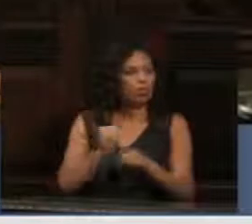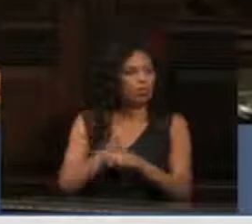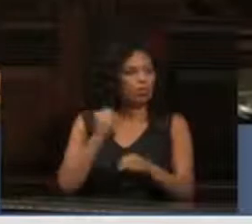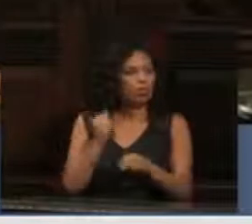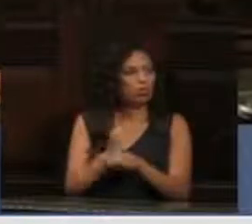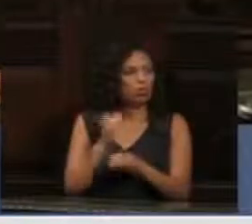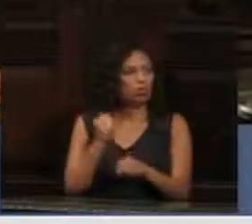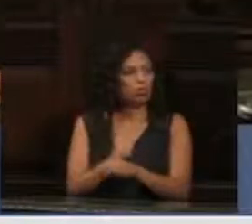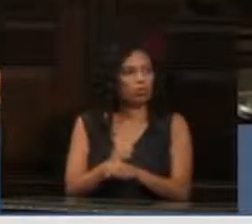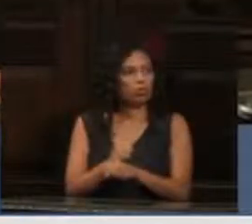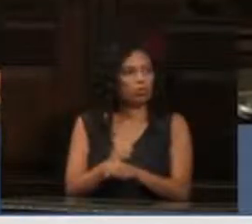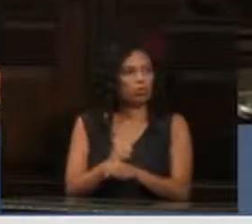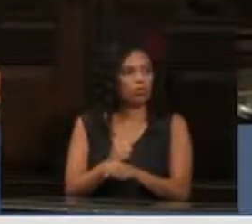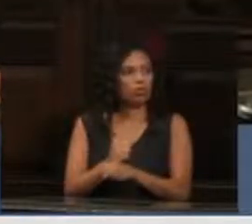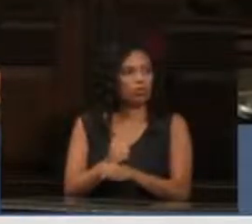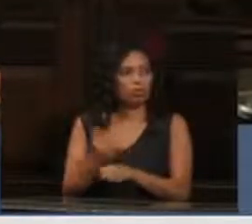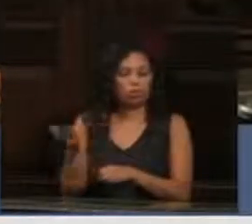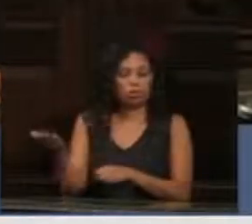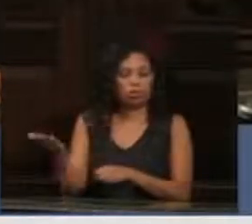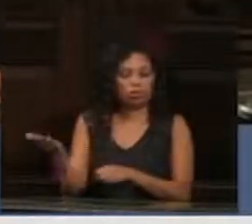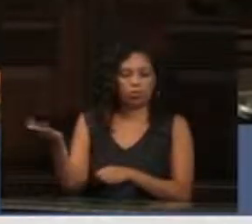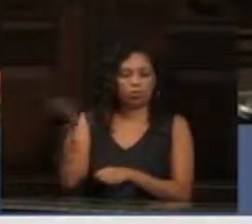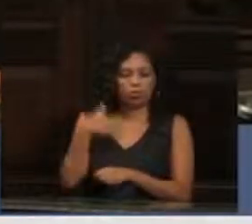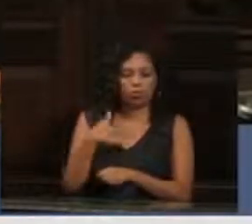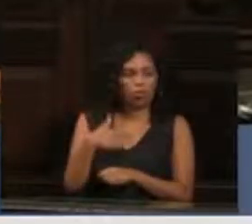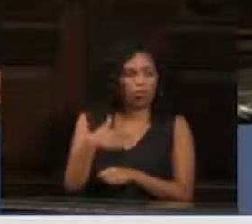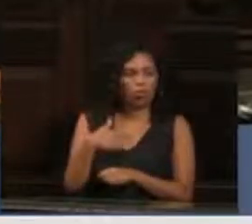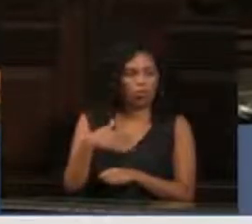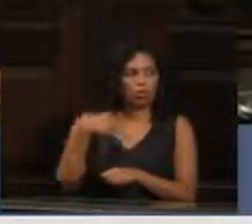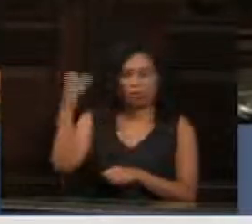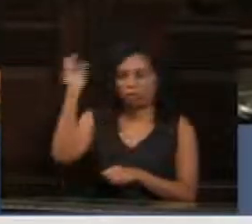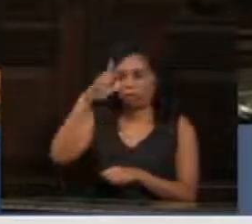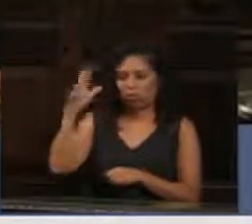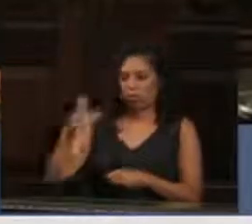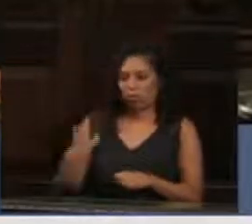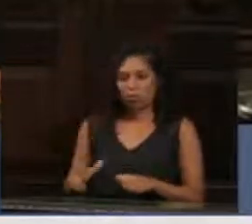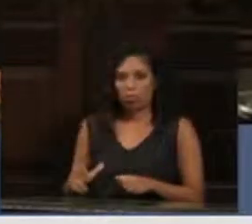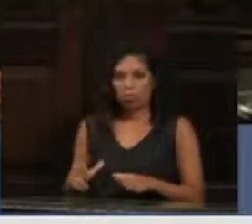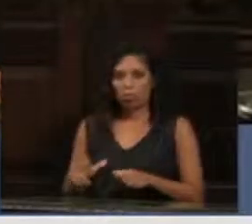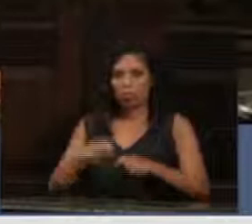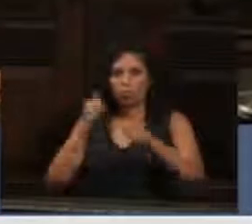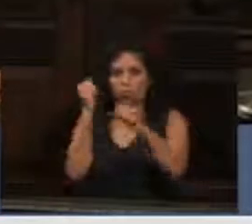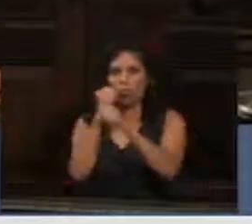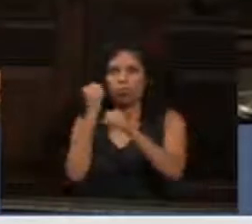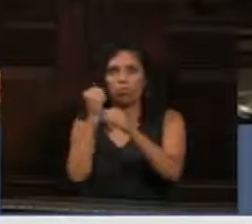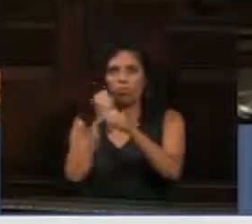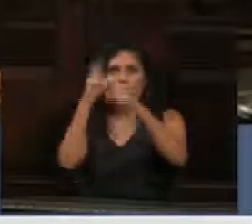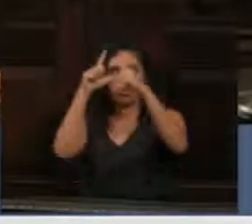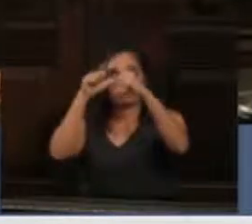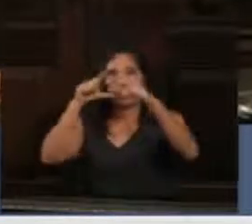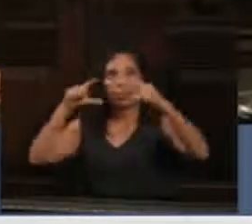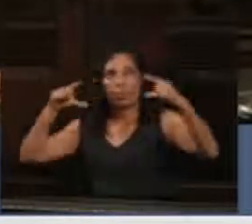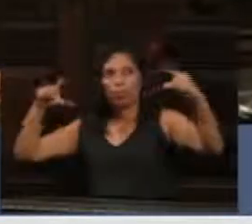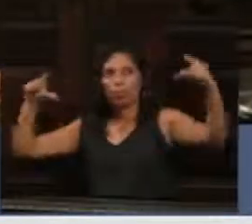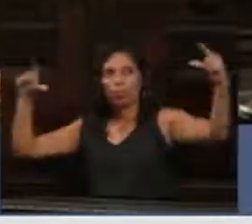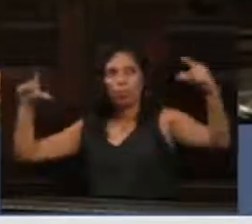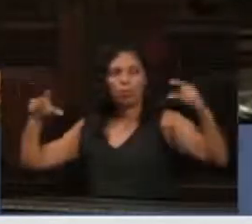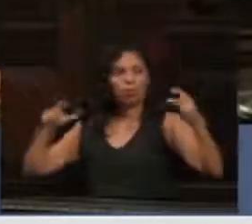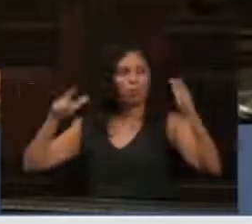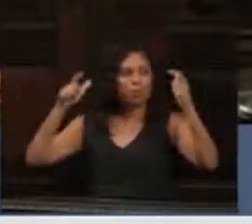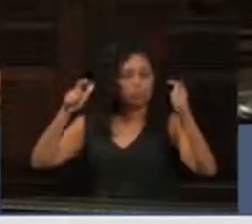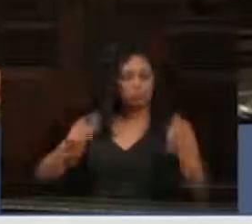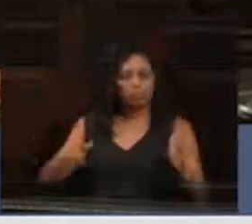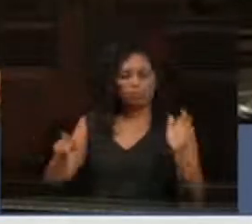onde está vindo uma linha de transmissão de energia elétrica e está sendo construída uma subestação convertedora